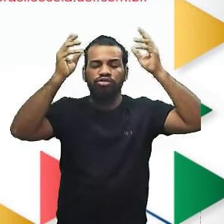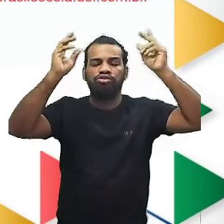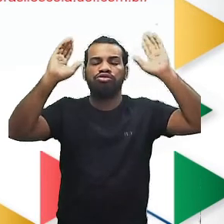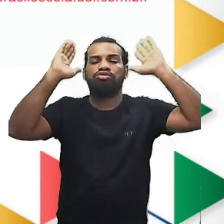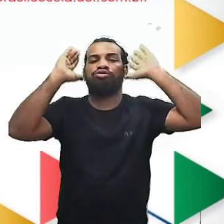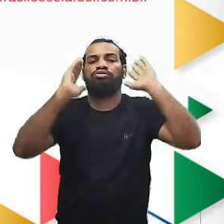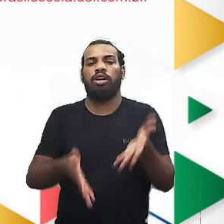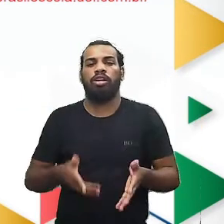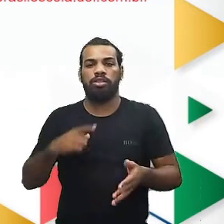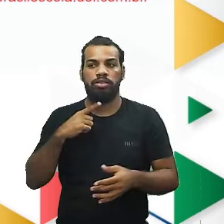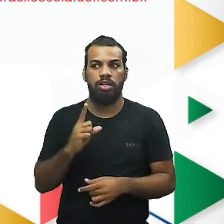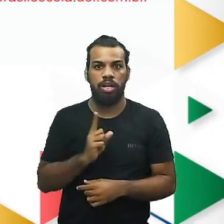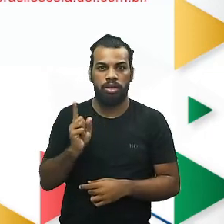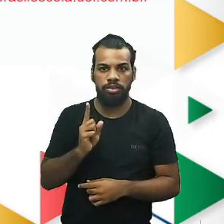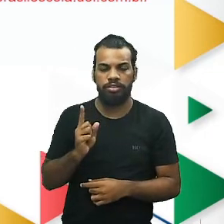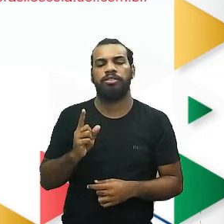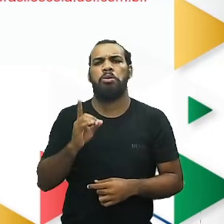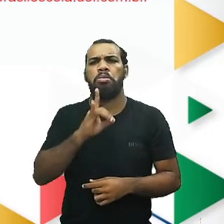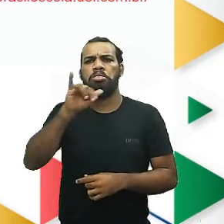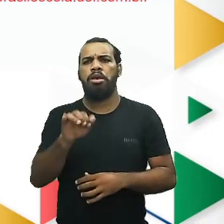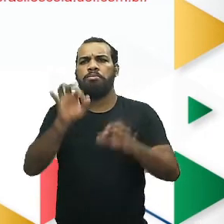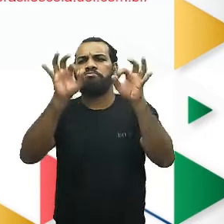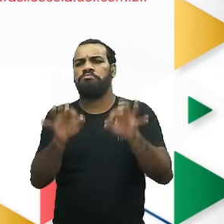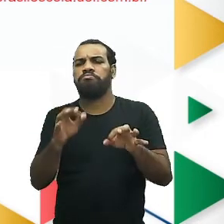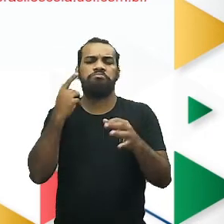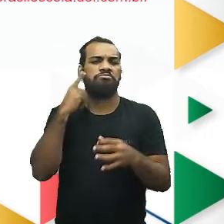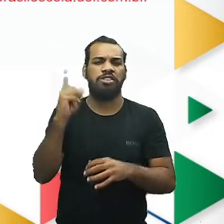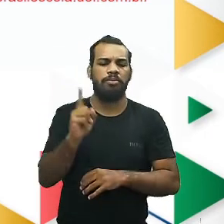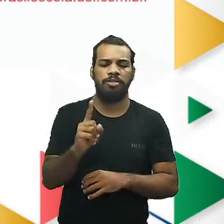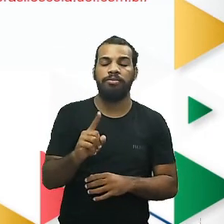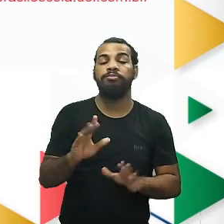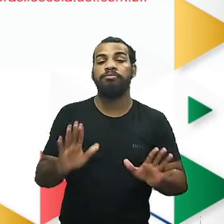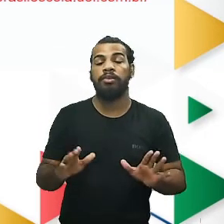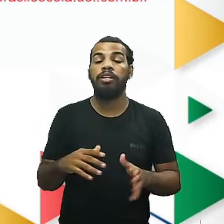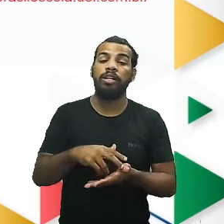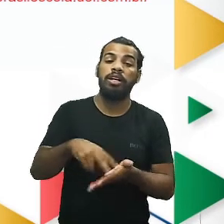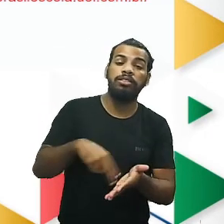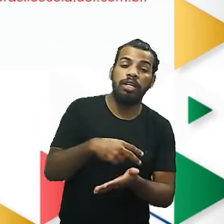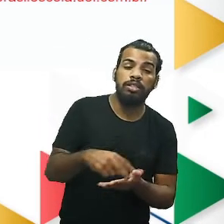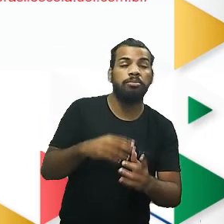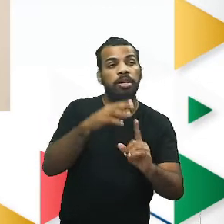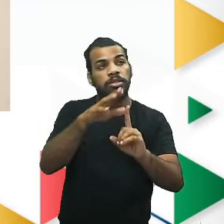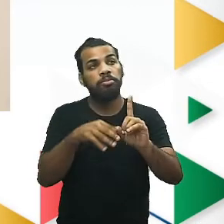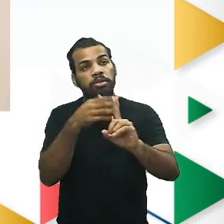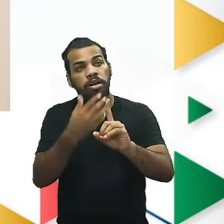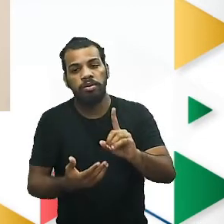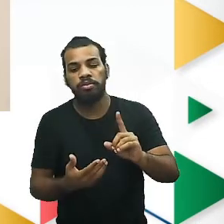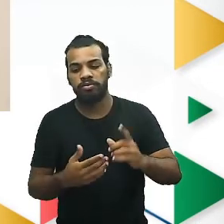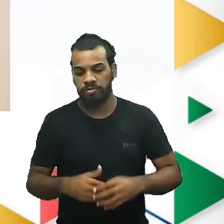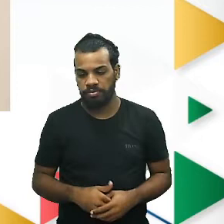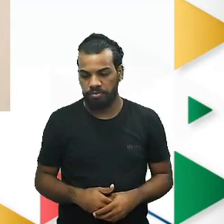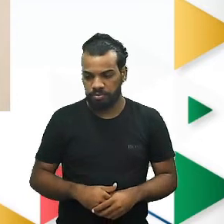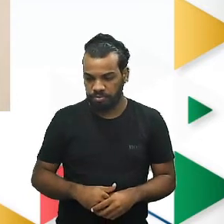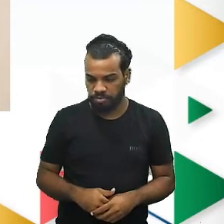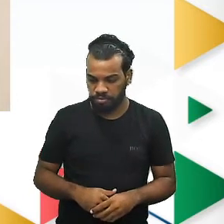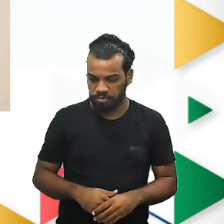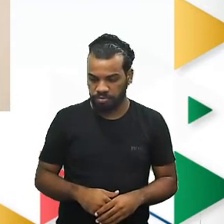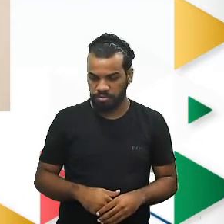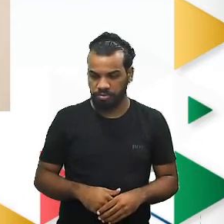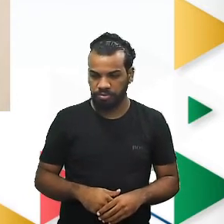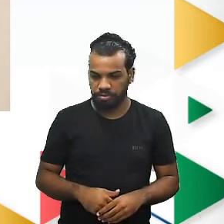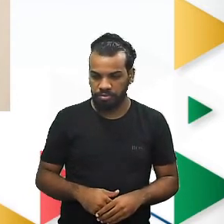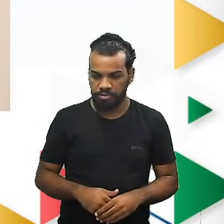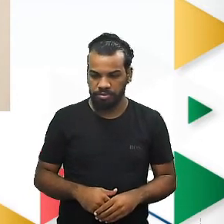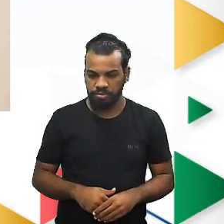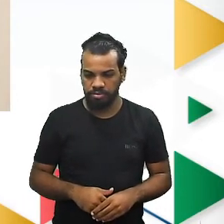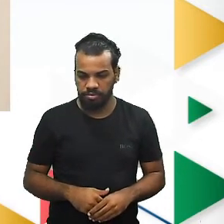que os atores cantavam e dançavam em homenagem aos deuses, né? Agora também,